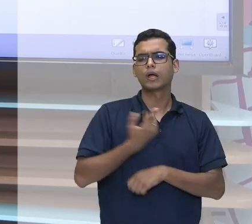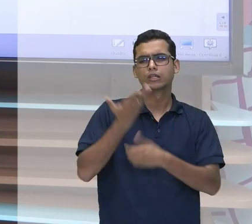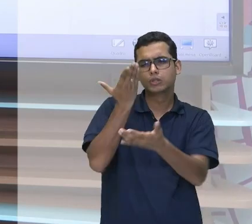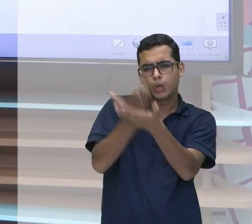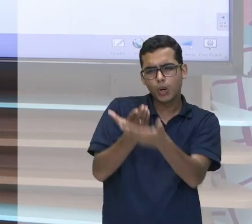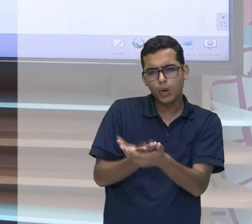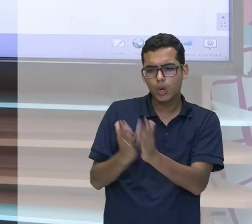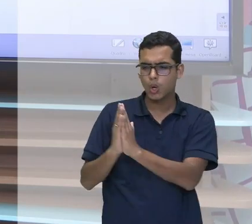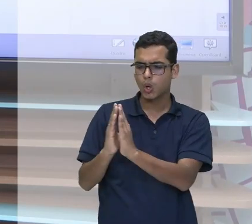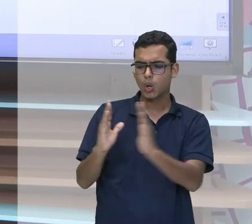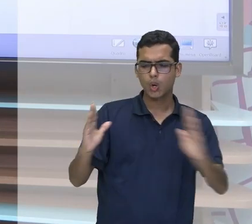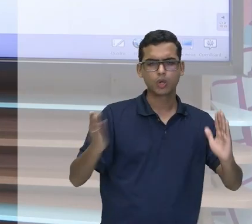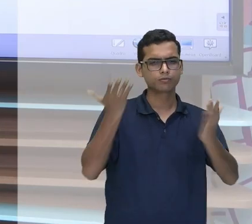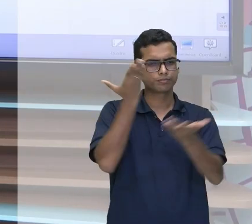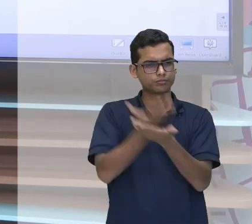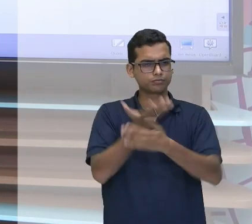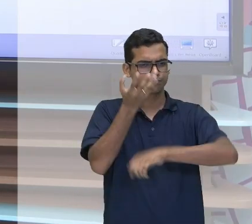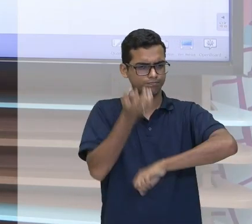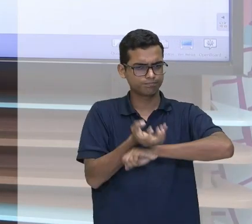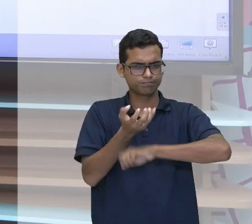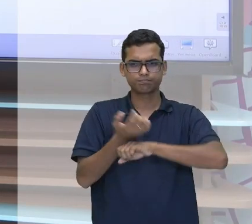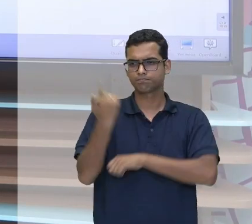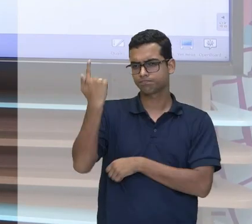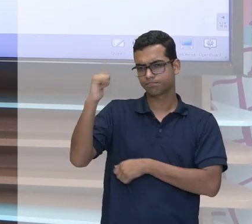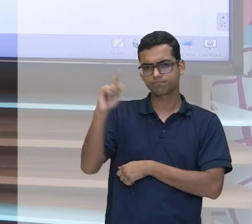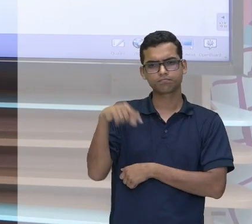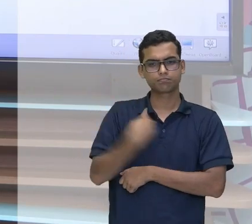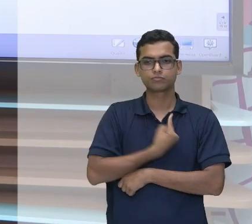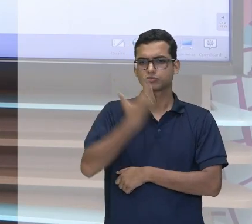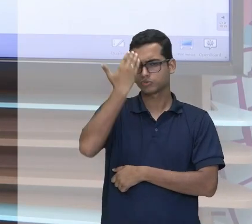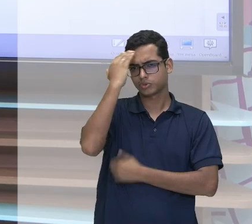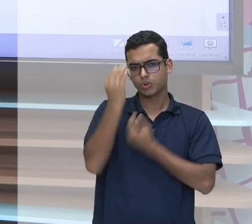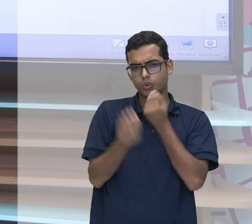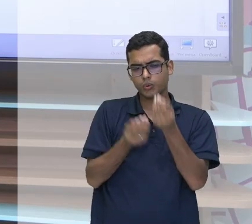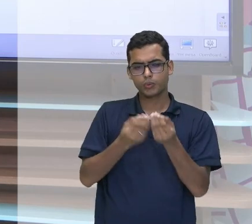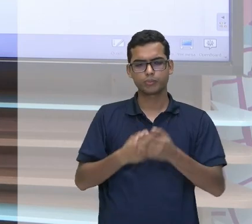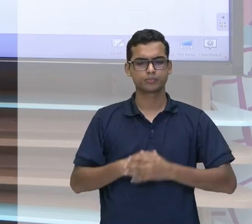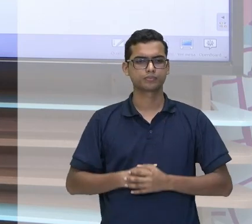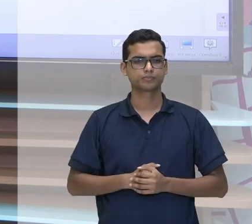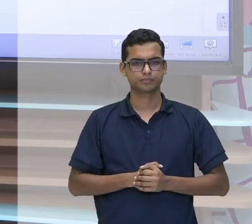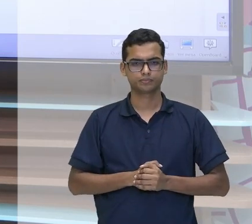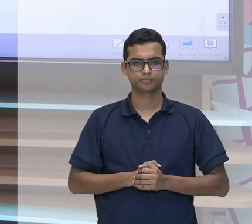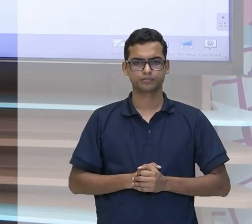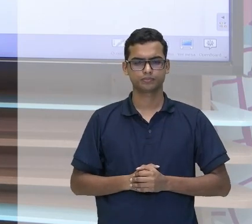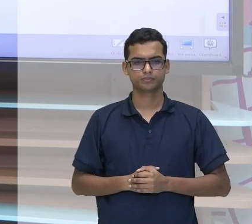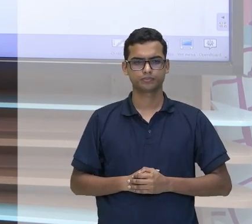aulas de geografia em especial. Então, a gente pode entender o modo de produção capitalista como